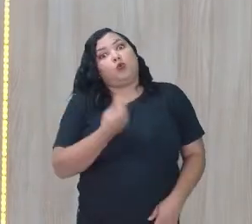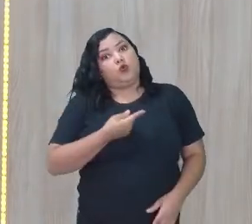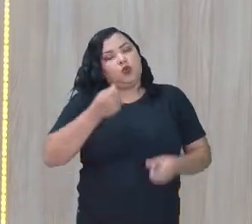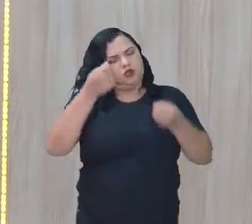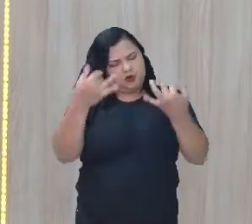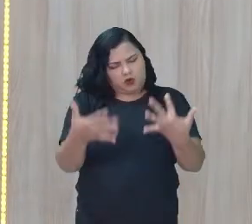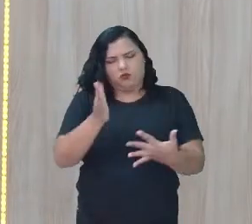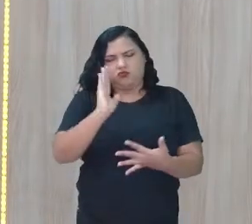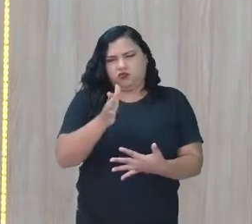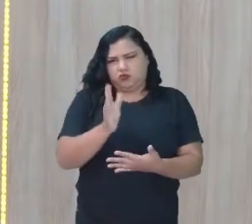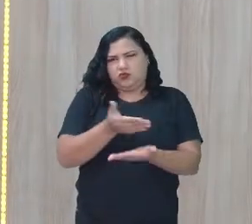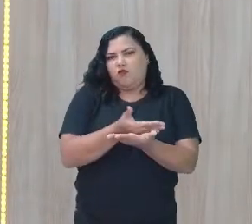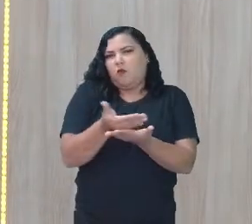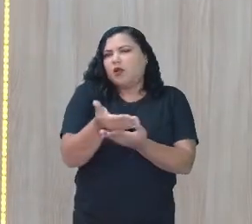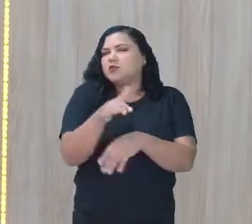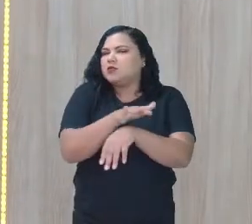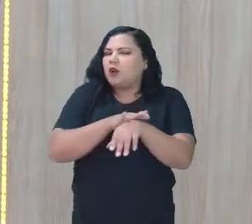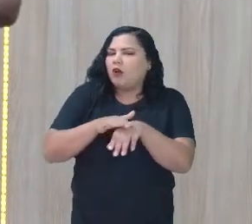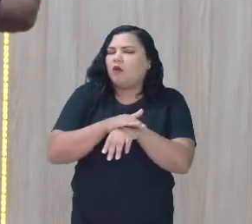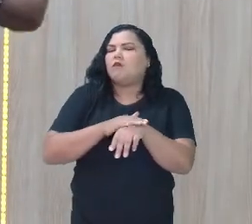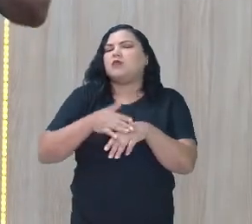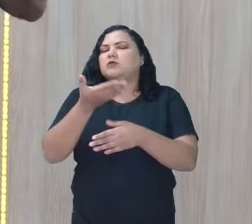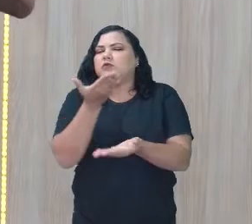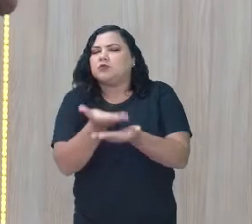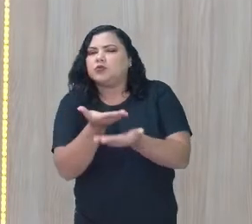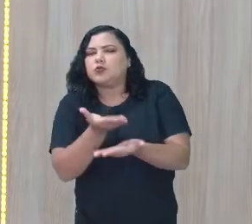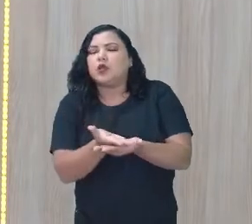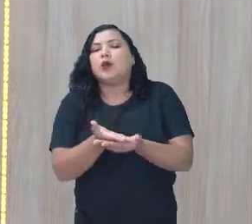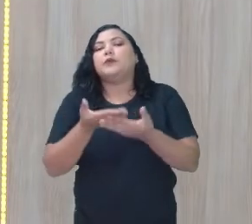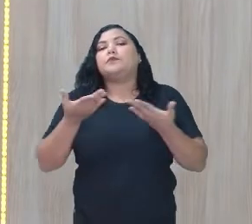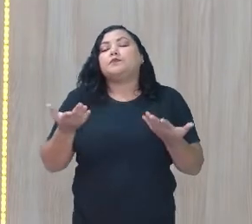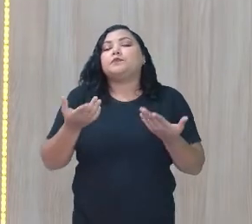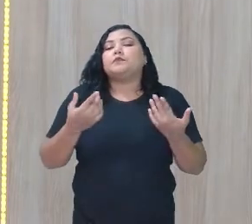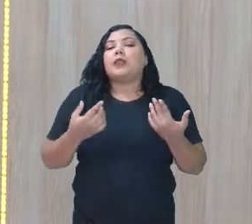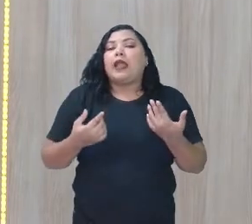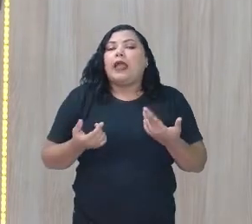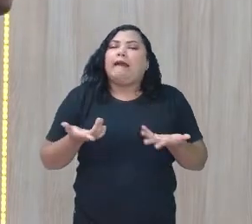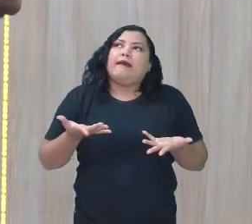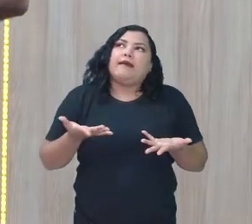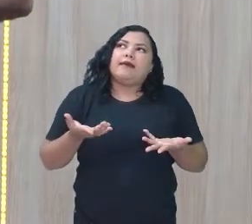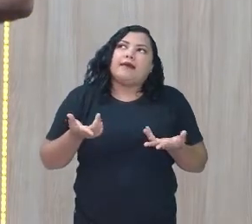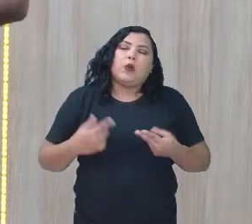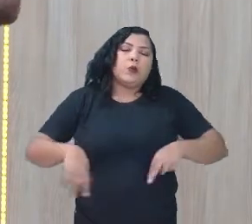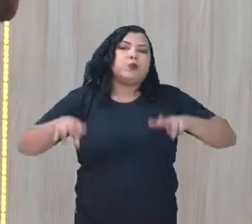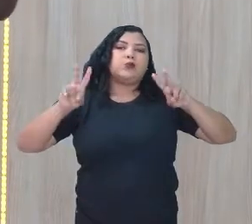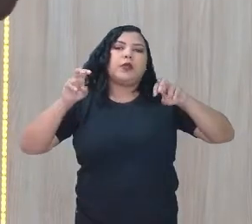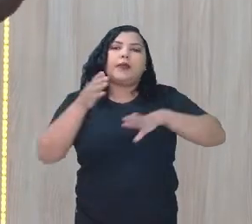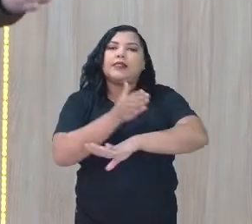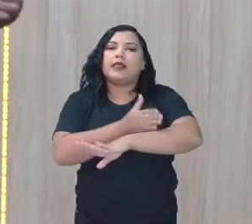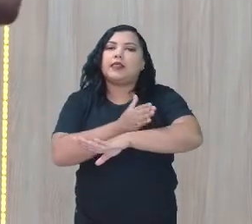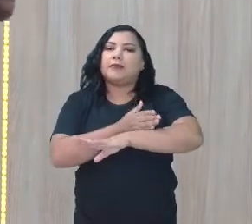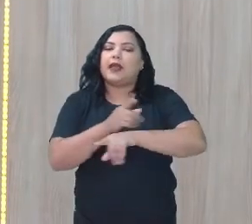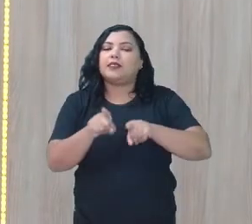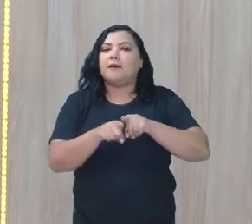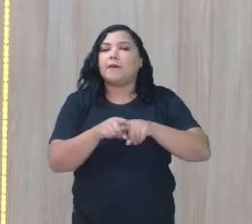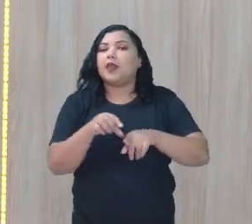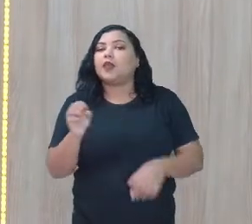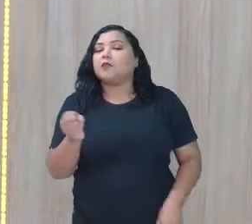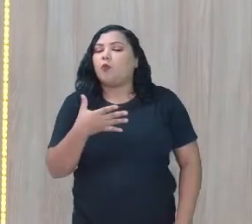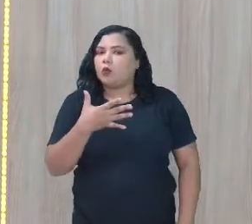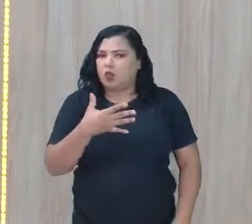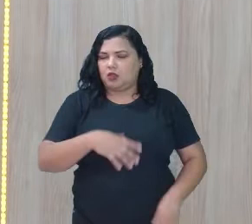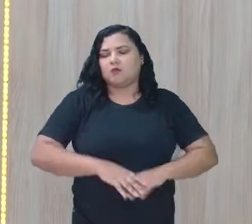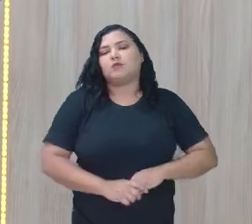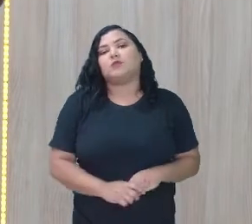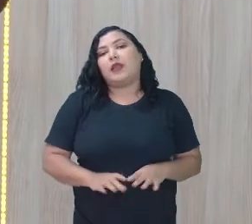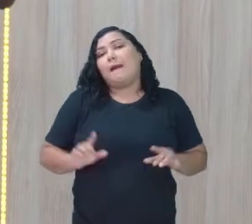começar a falar, né, ao longo do ano, a gente vai trabalhar basicamente, né, a Idade Média e a Idade Moderna,